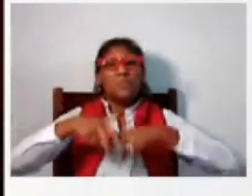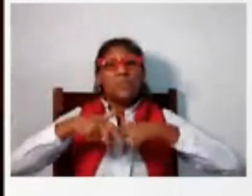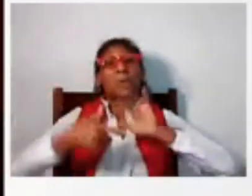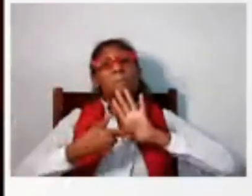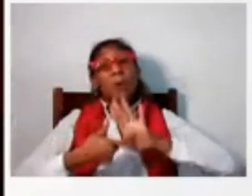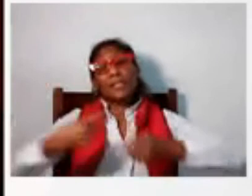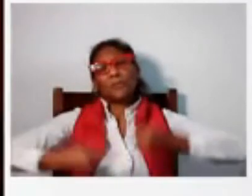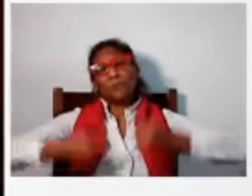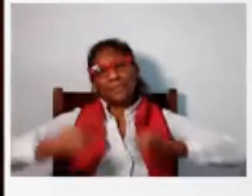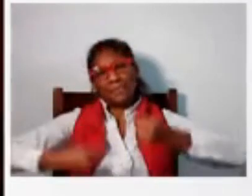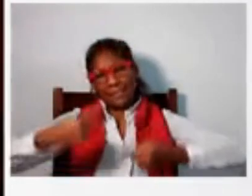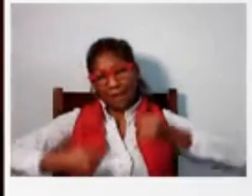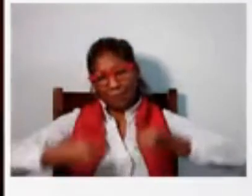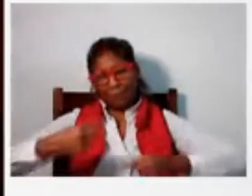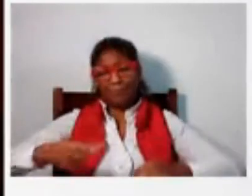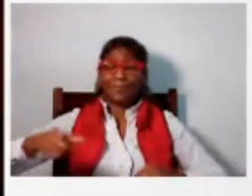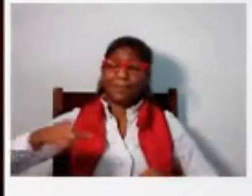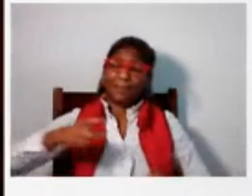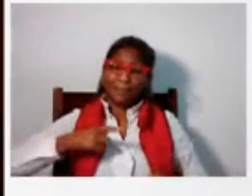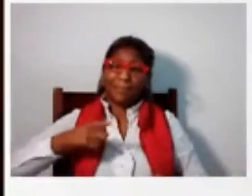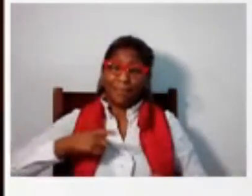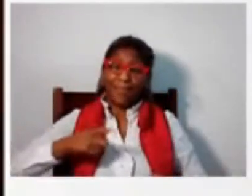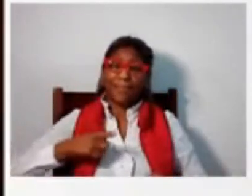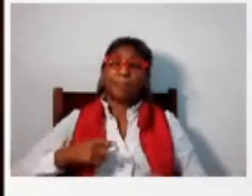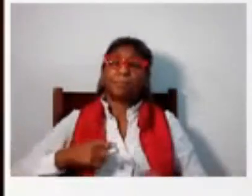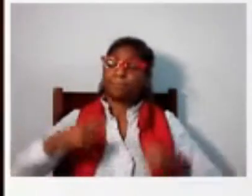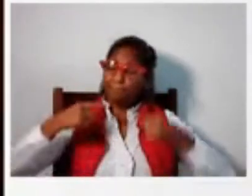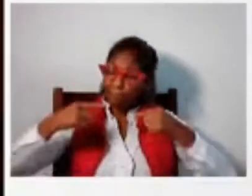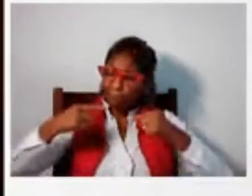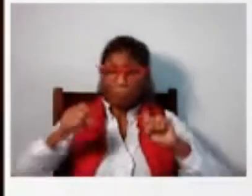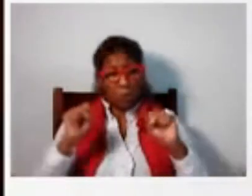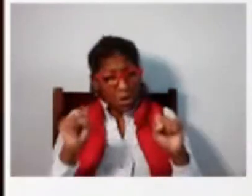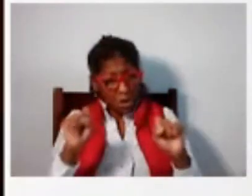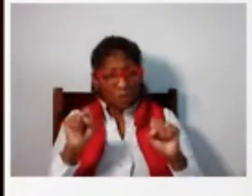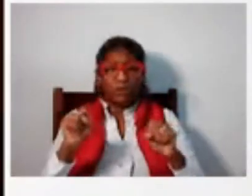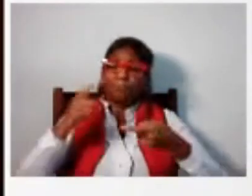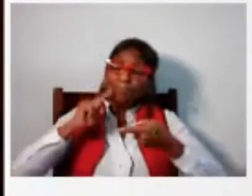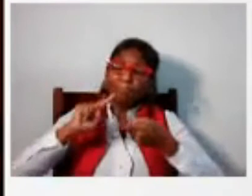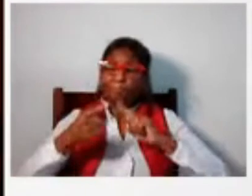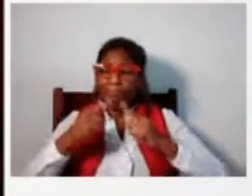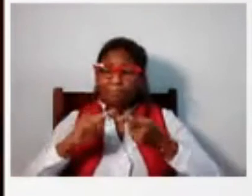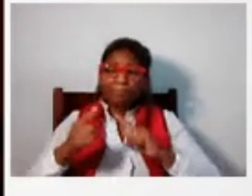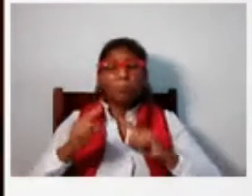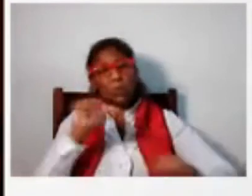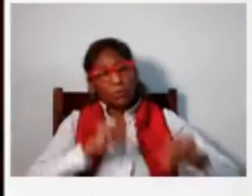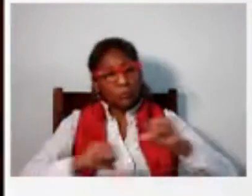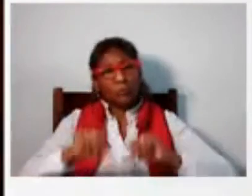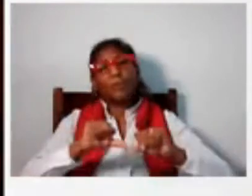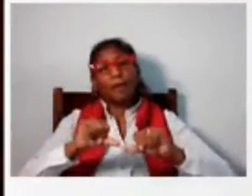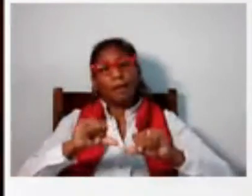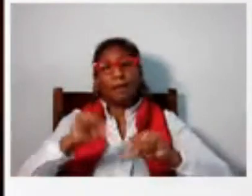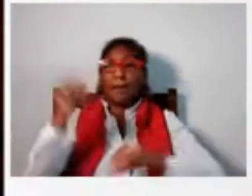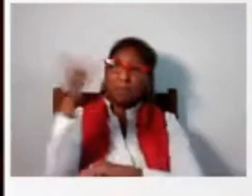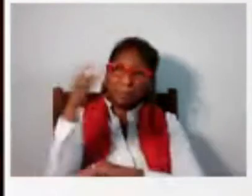das discussões, que haja a contestação, o contraponto, e analisando melhor, a gente pode chegar a uma conclusão de que há